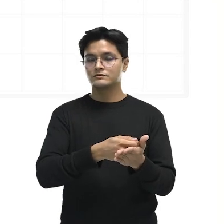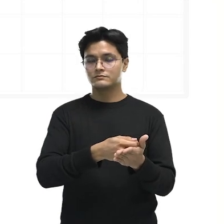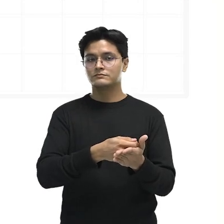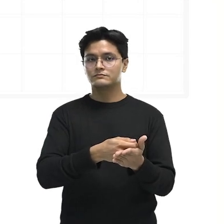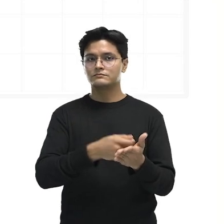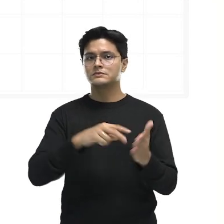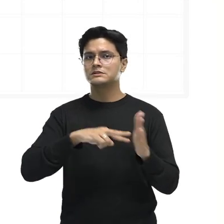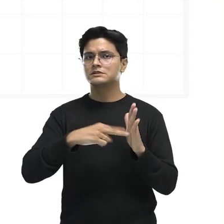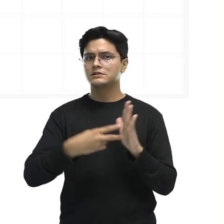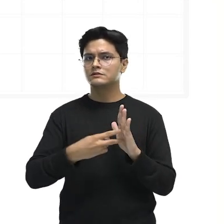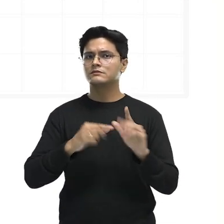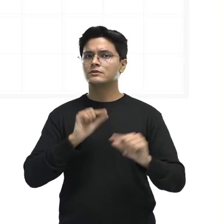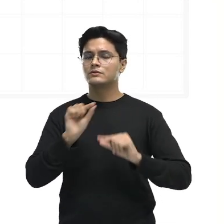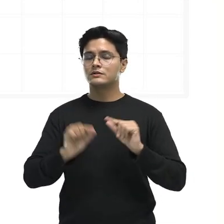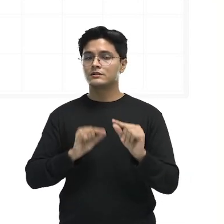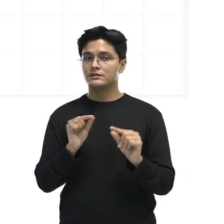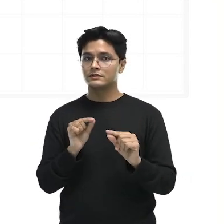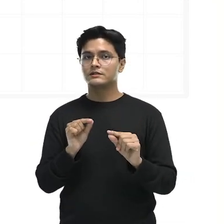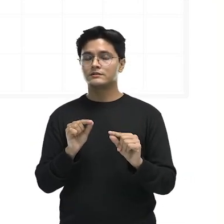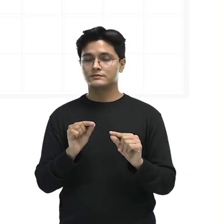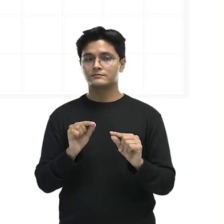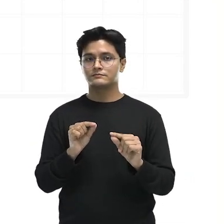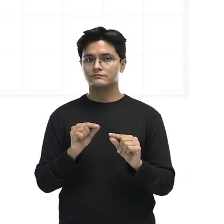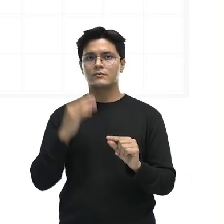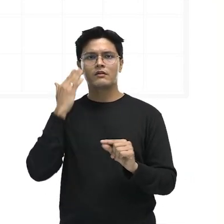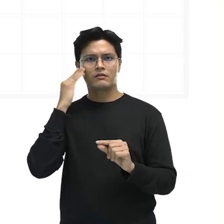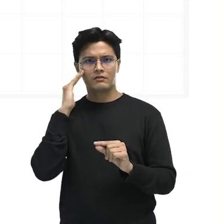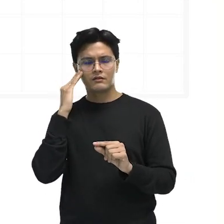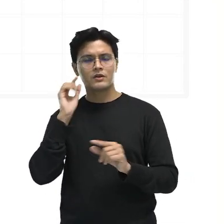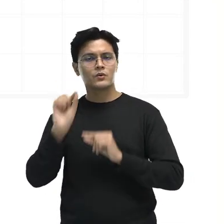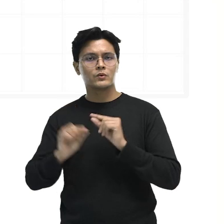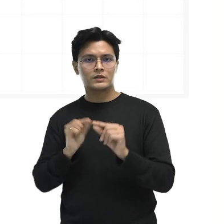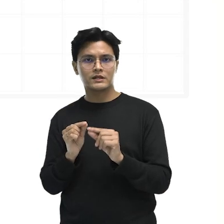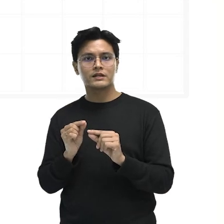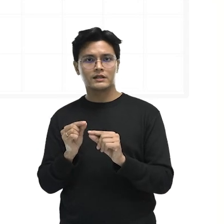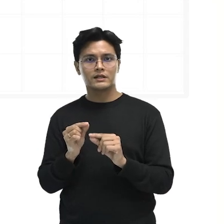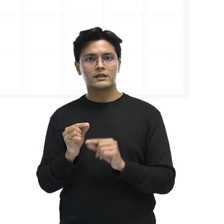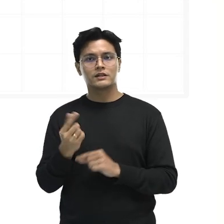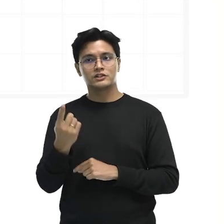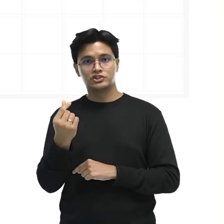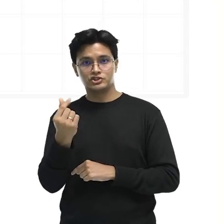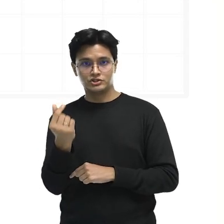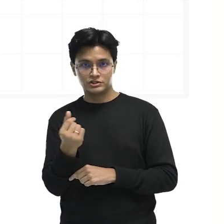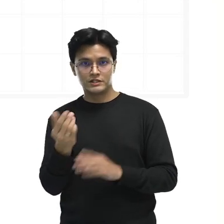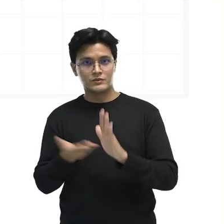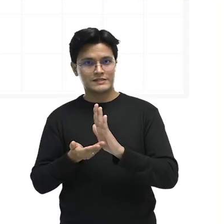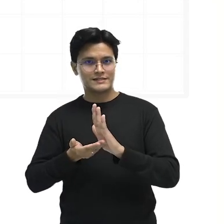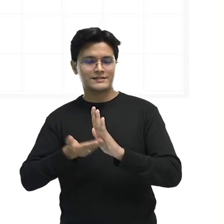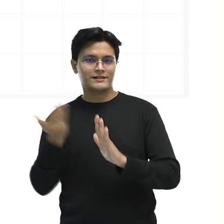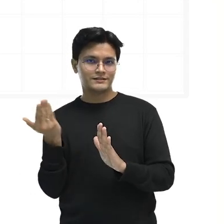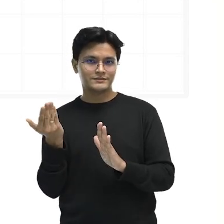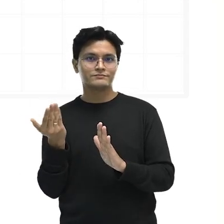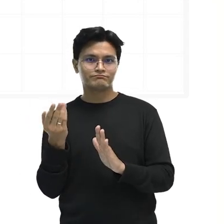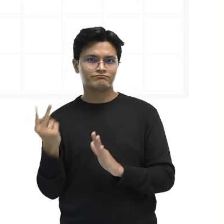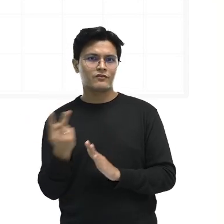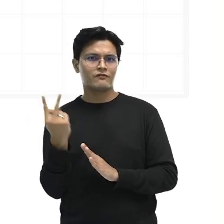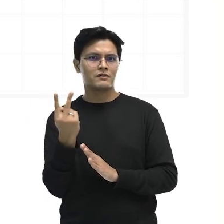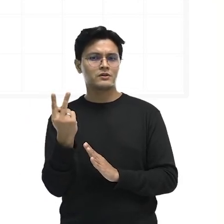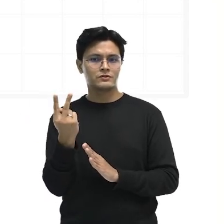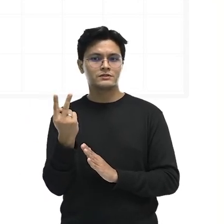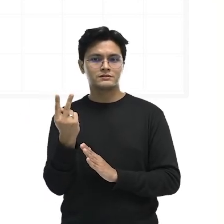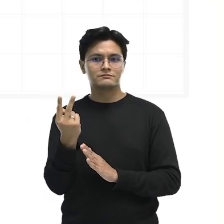contas, o que eu entendo com isso? Eu entendo que saiu da conta de João esses valores